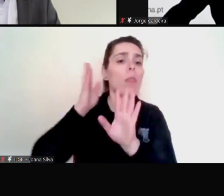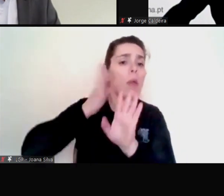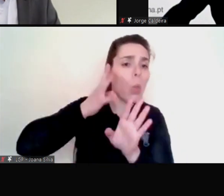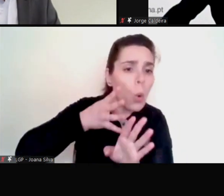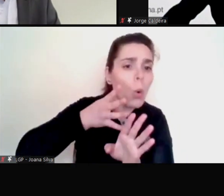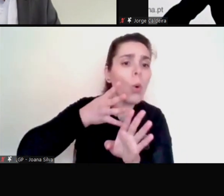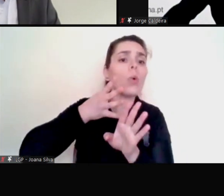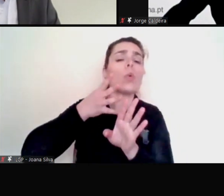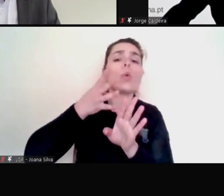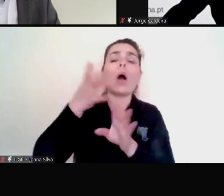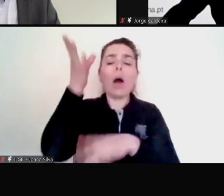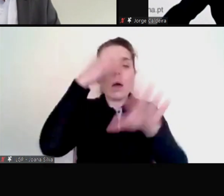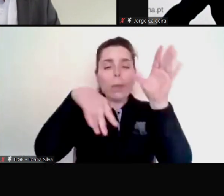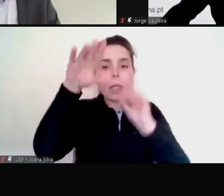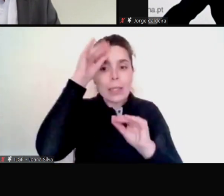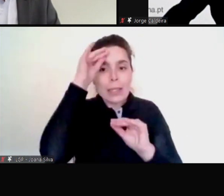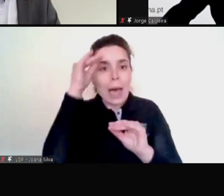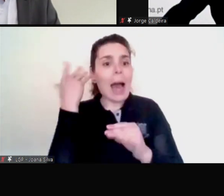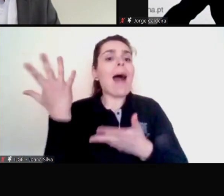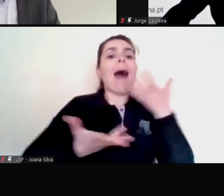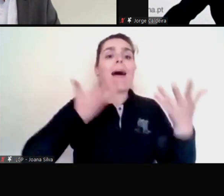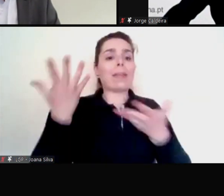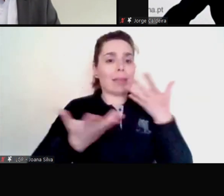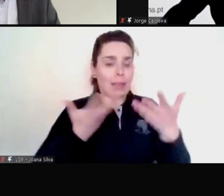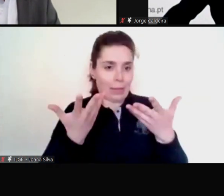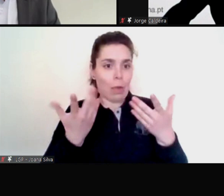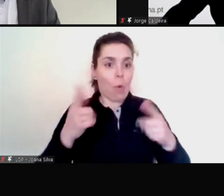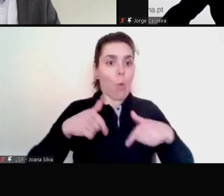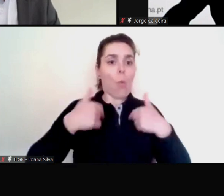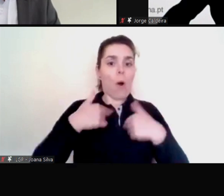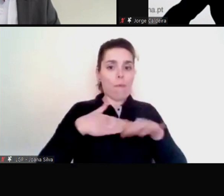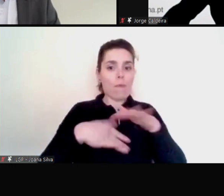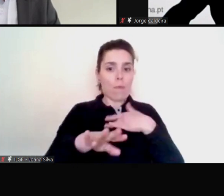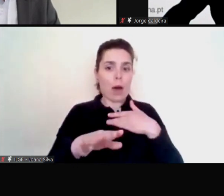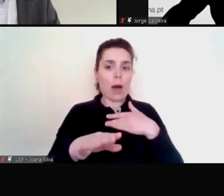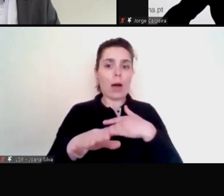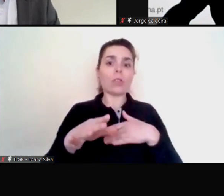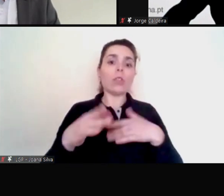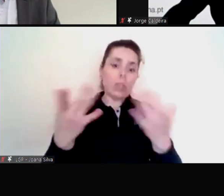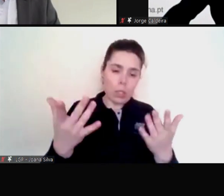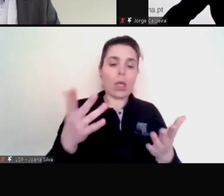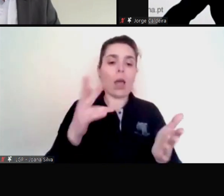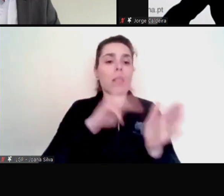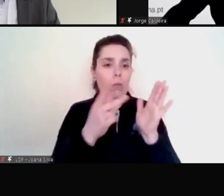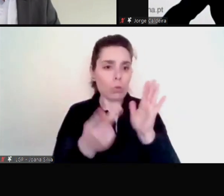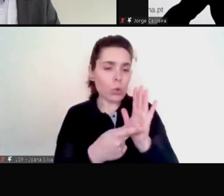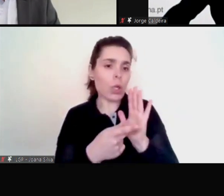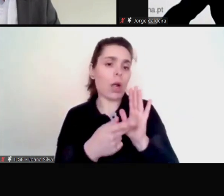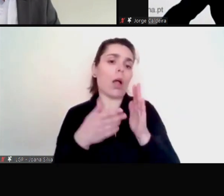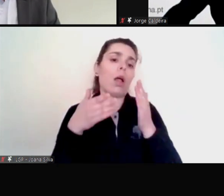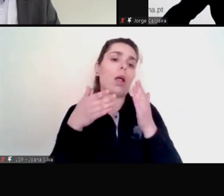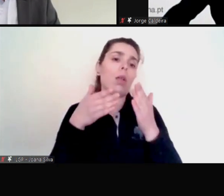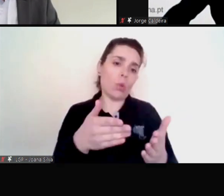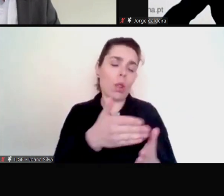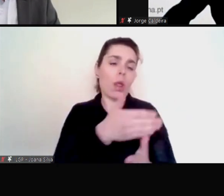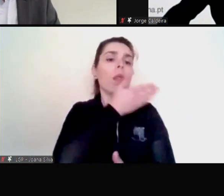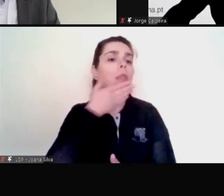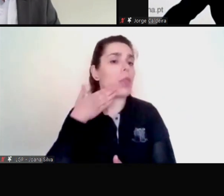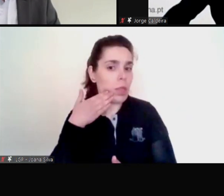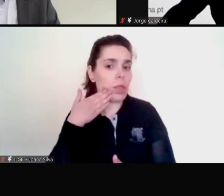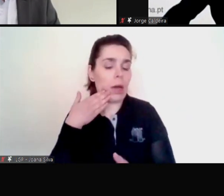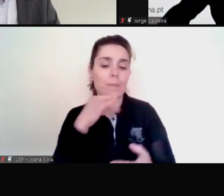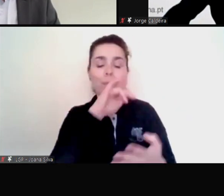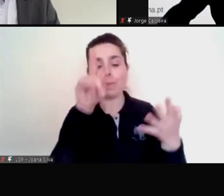enfim, são aprendizagens ativas que são enriquecidas com a tecnologia. Isso é uma grande vantagem da formação MOOC. Uma